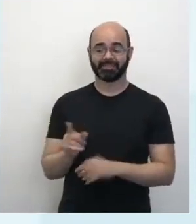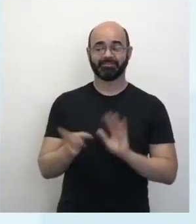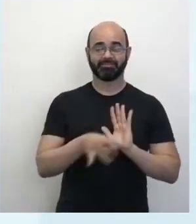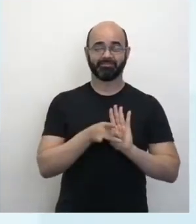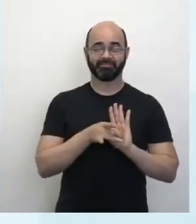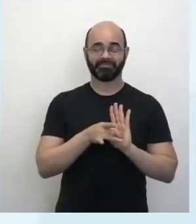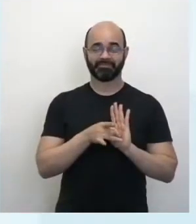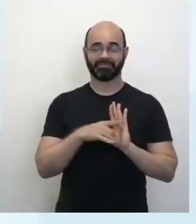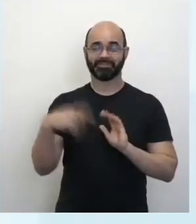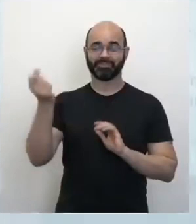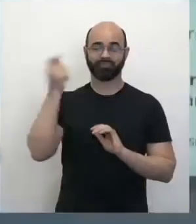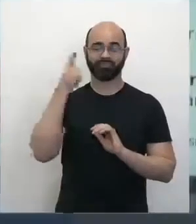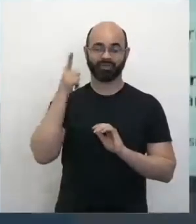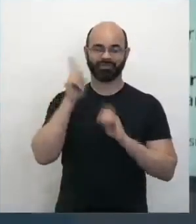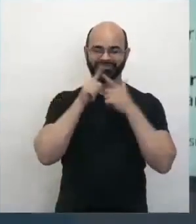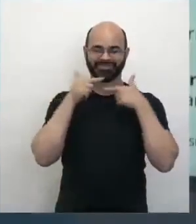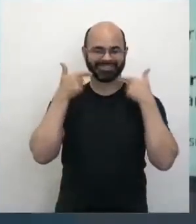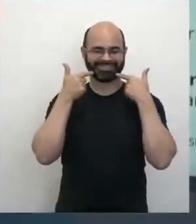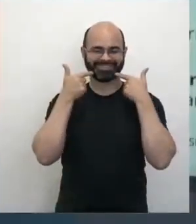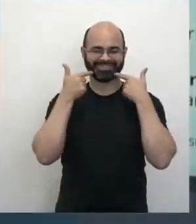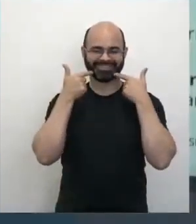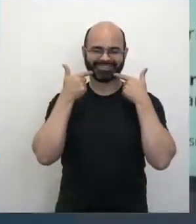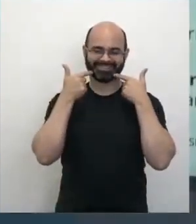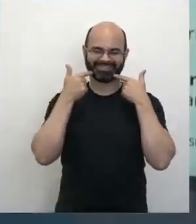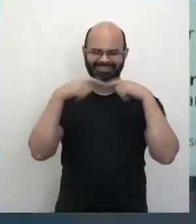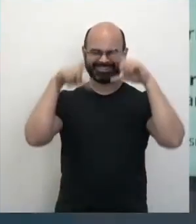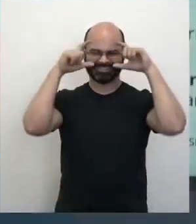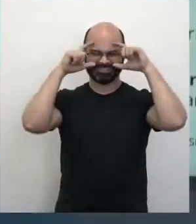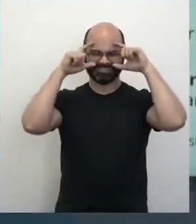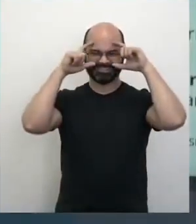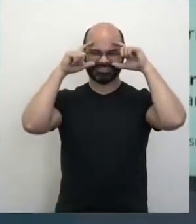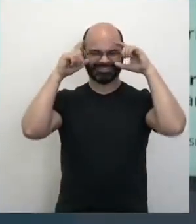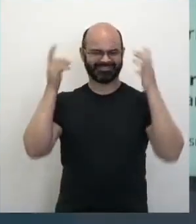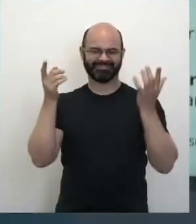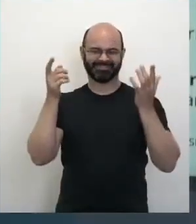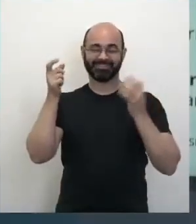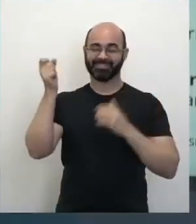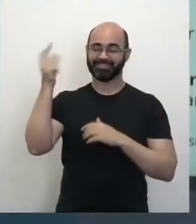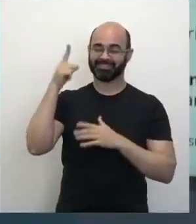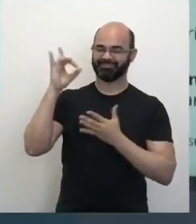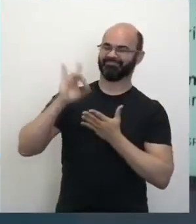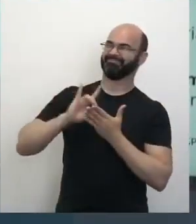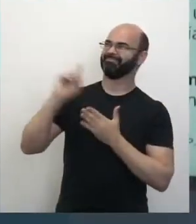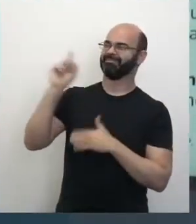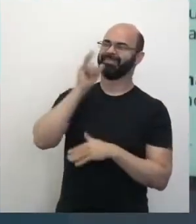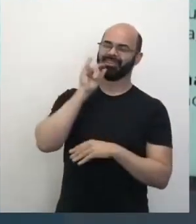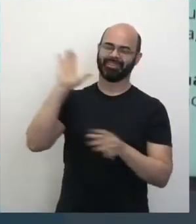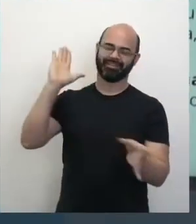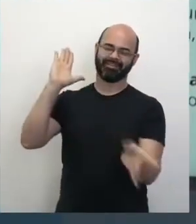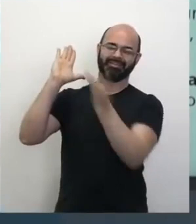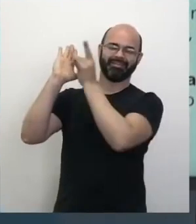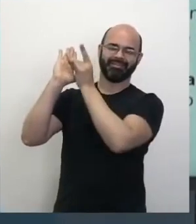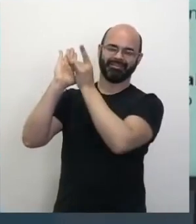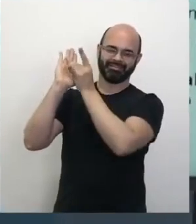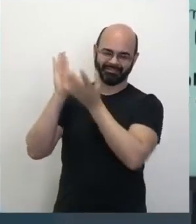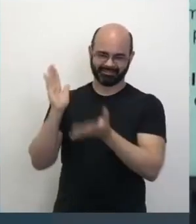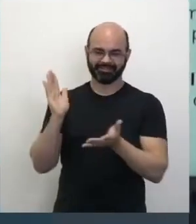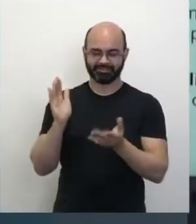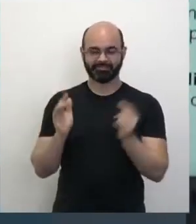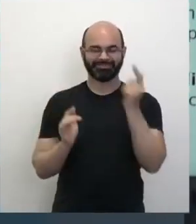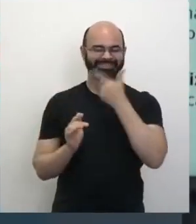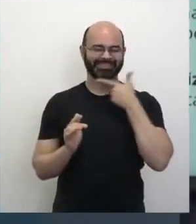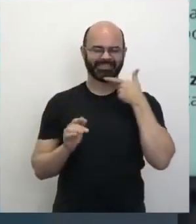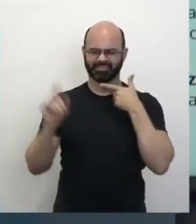O sol sorrindo, o sol com óculos. Então, assim, características humanas. Sorrir. O sol não sorri,